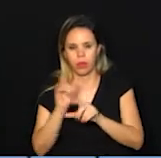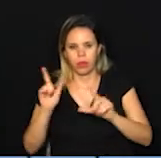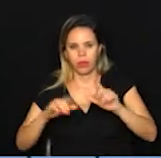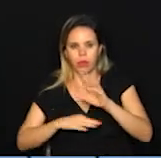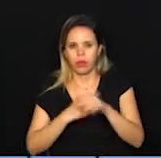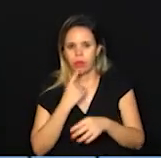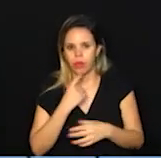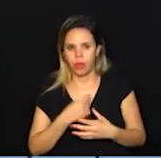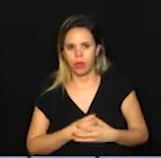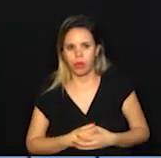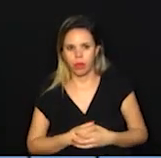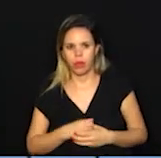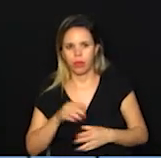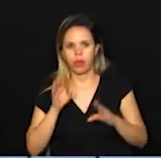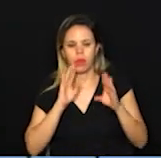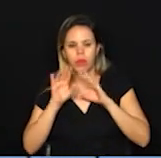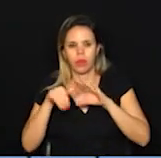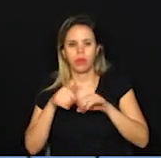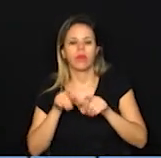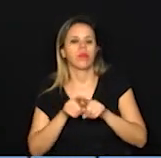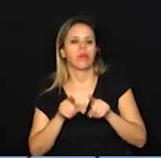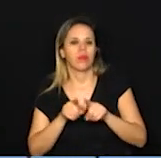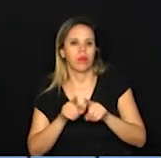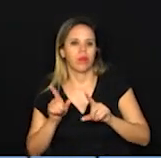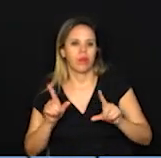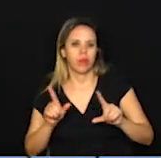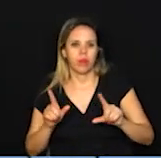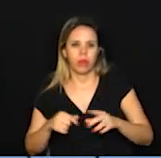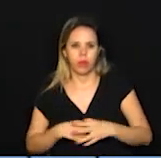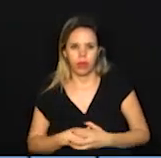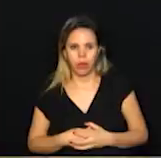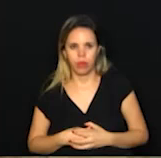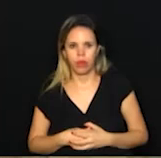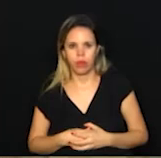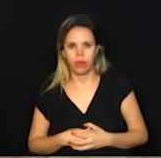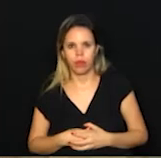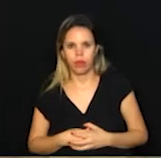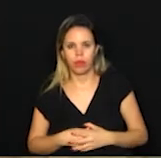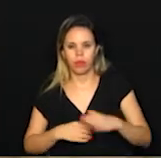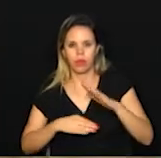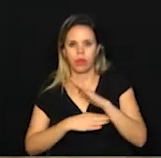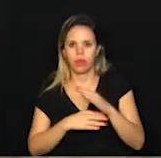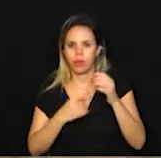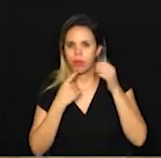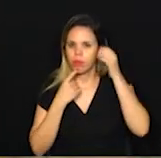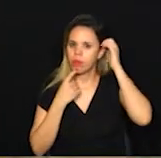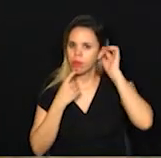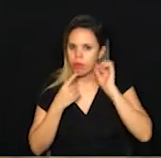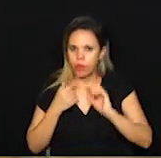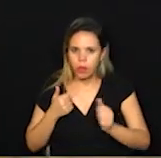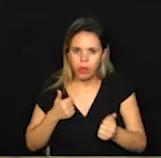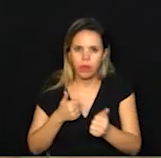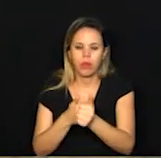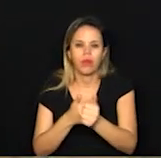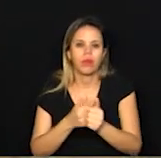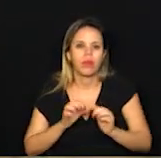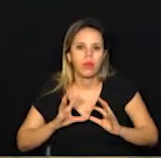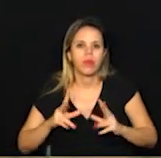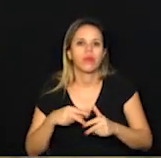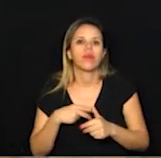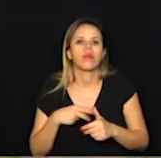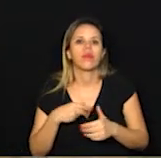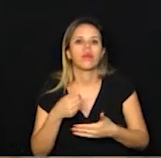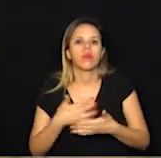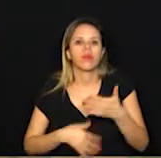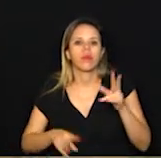Câmara Campinas ou no facebook.com/TV Câmara Campinas. Gabriel, é a Câmara de Campinas acompanhando todas as vertentes